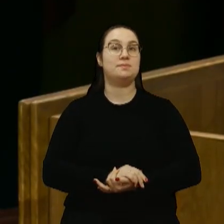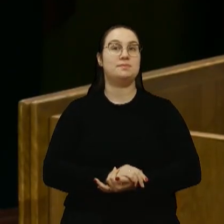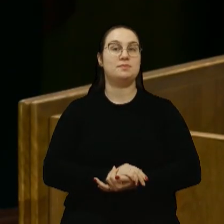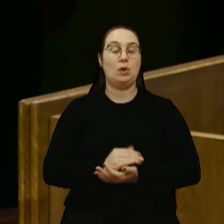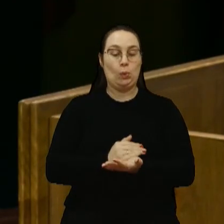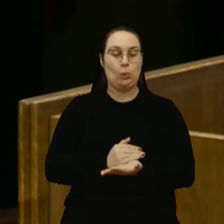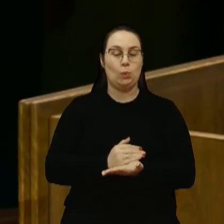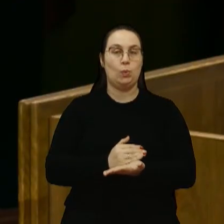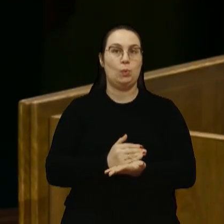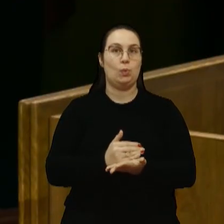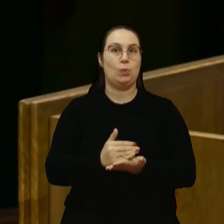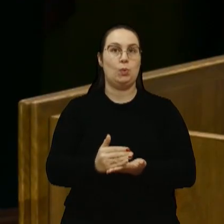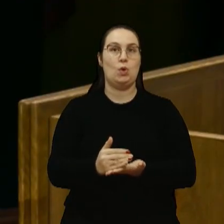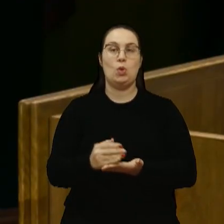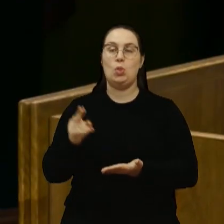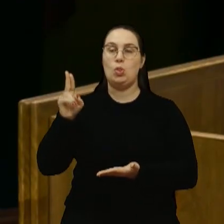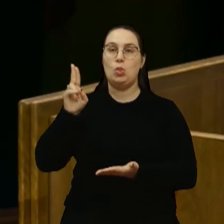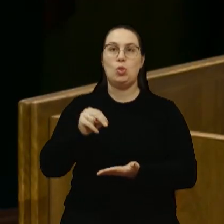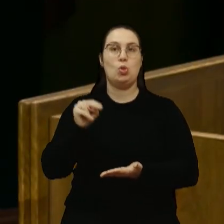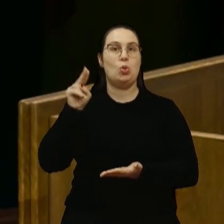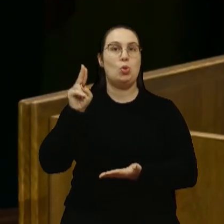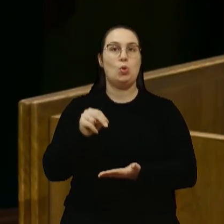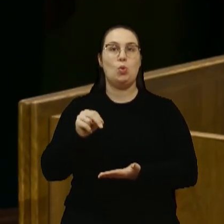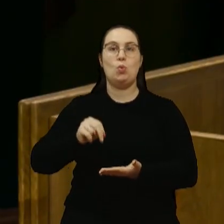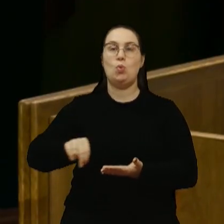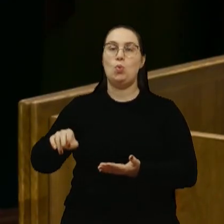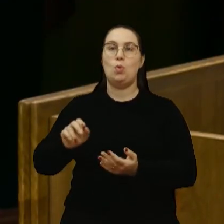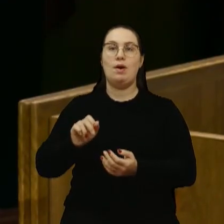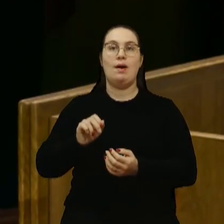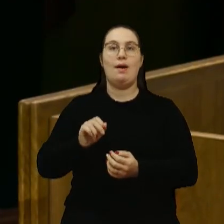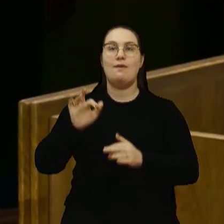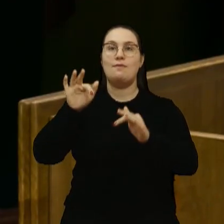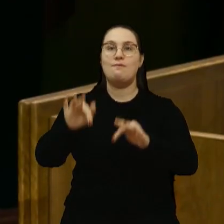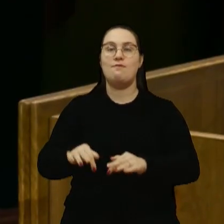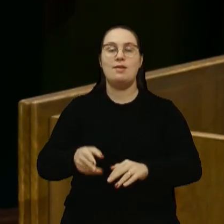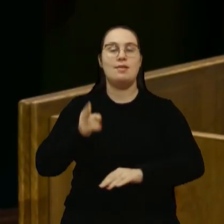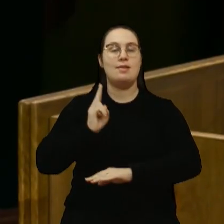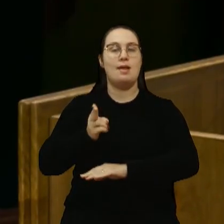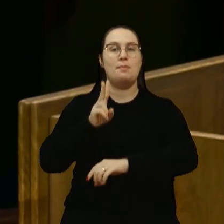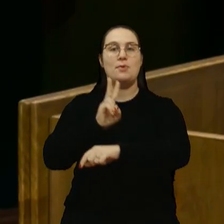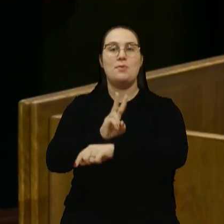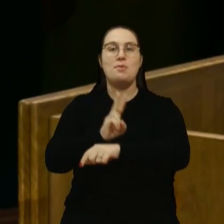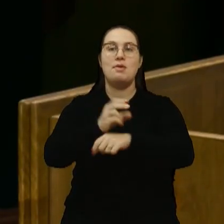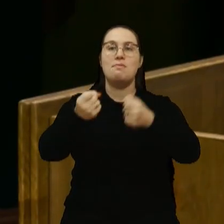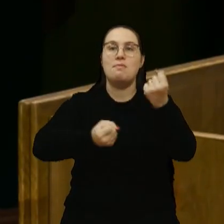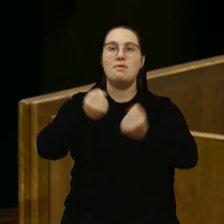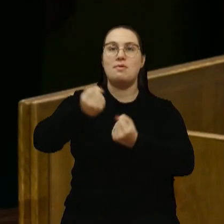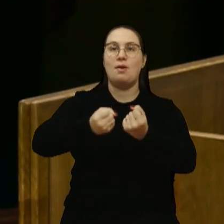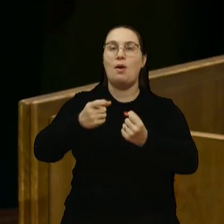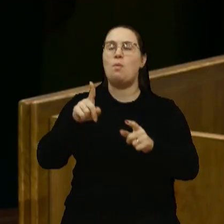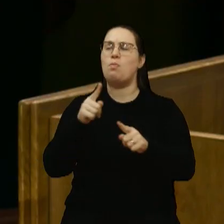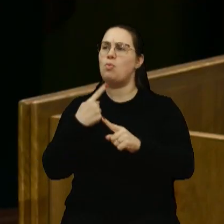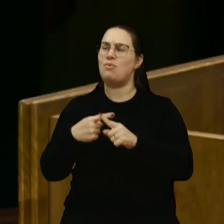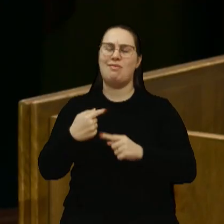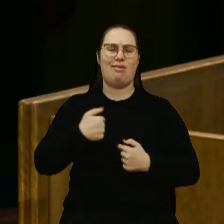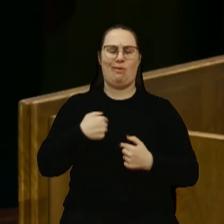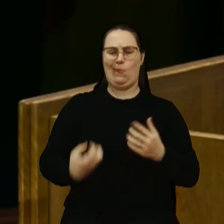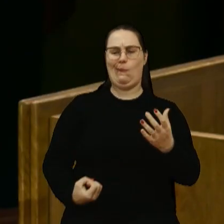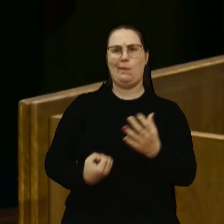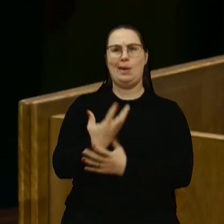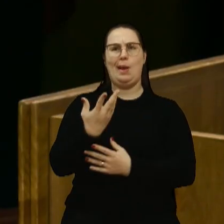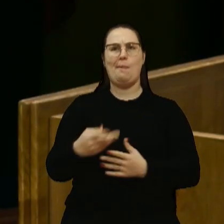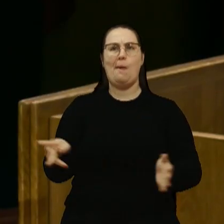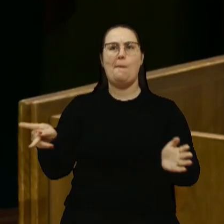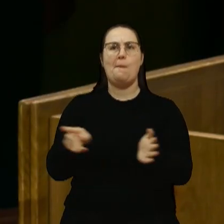desde então, nunca mais parei, sempre conservando meus veículos. Então pensei, por que não fundar o meu próprio clube